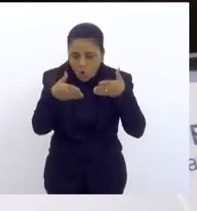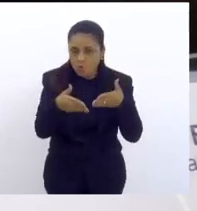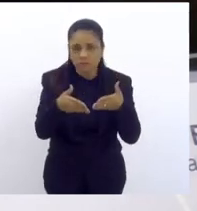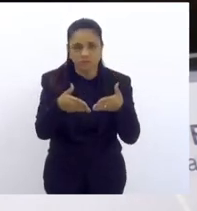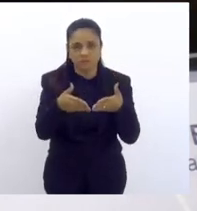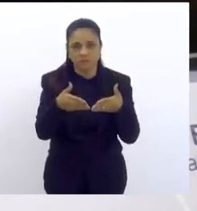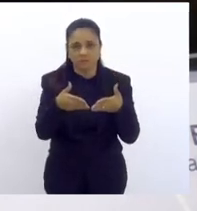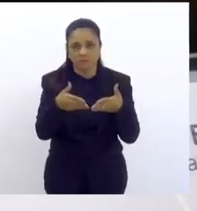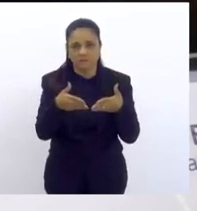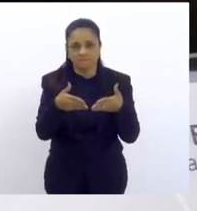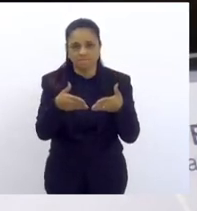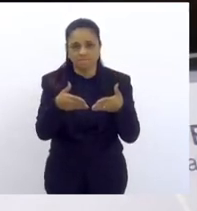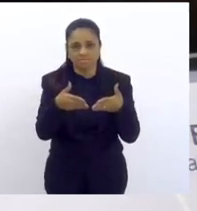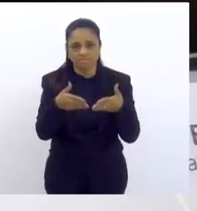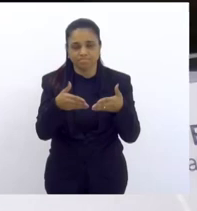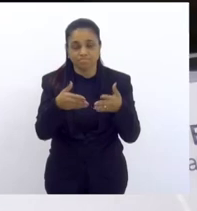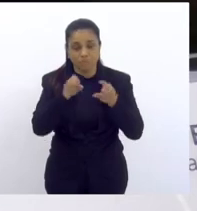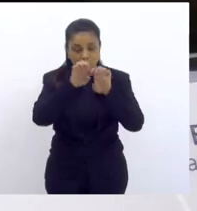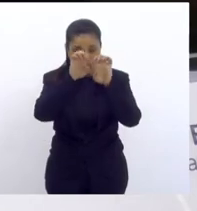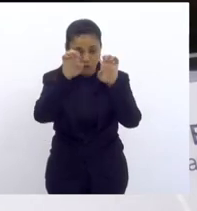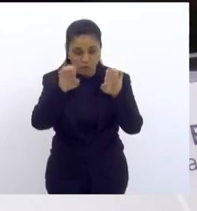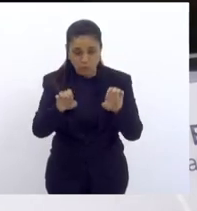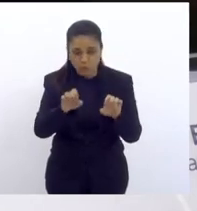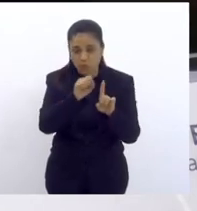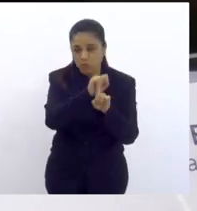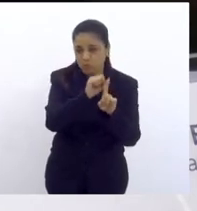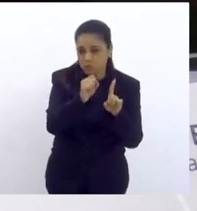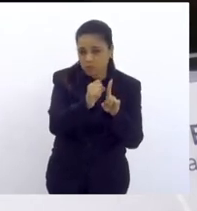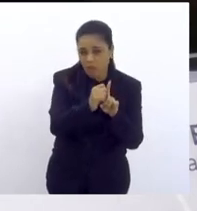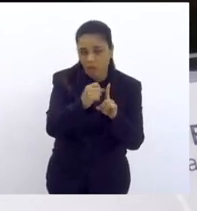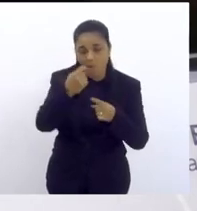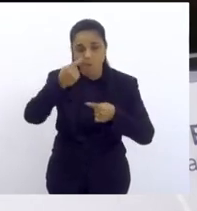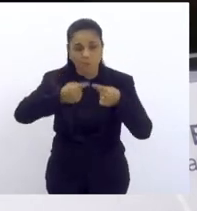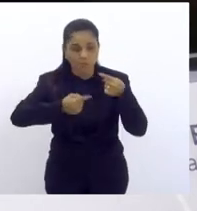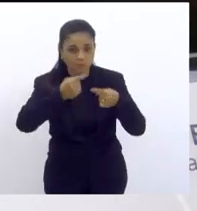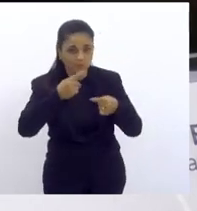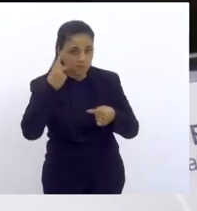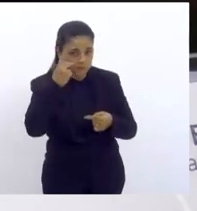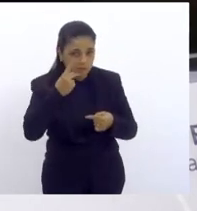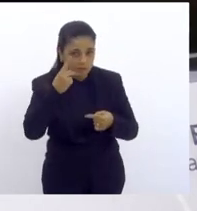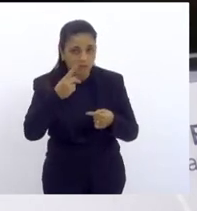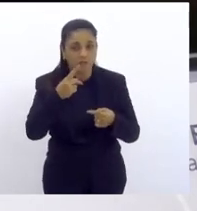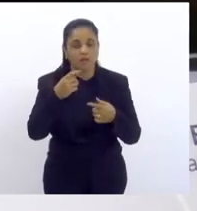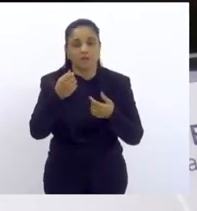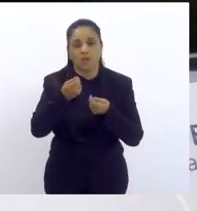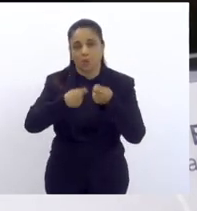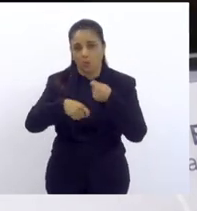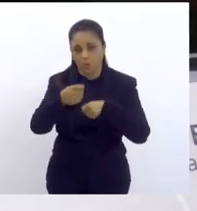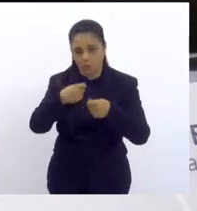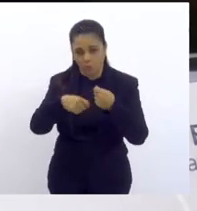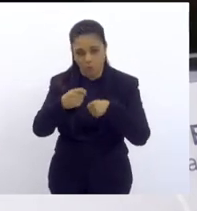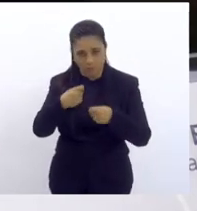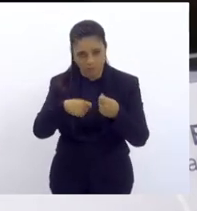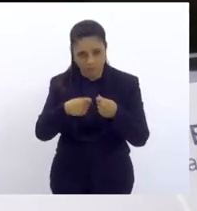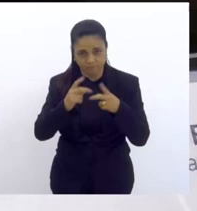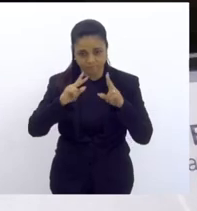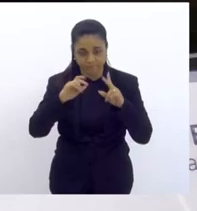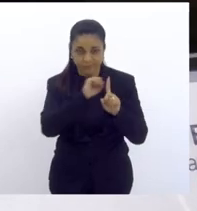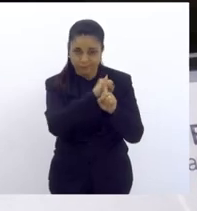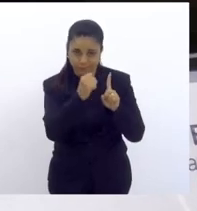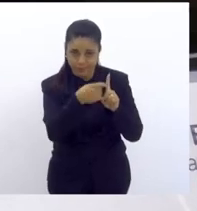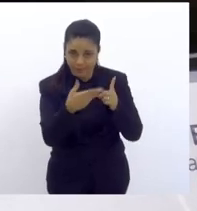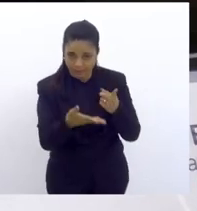e manter as atuais estruturas sociais políticas econômicas sobre as quais vivemos para